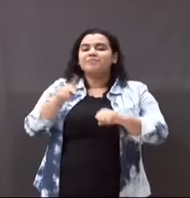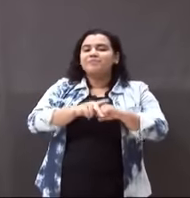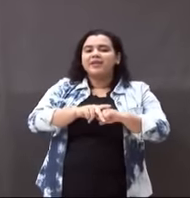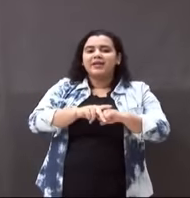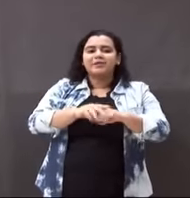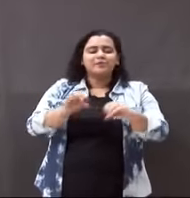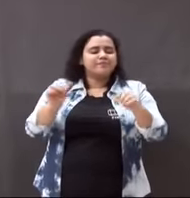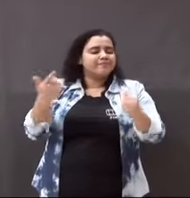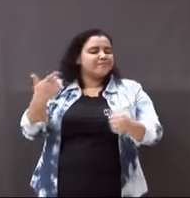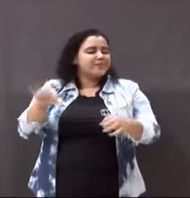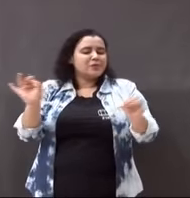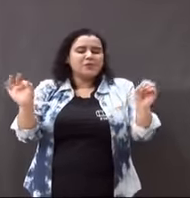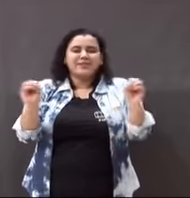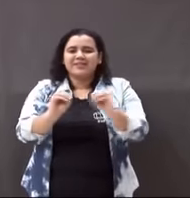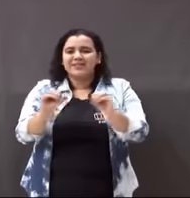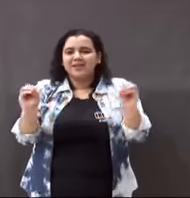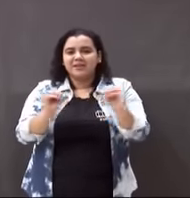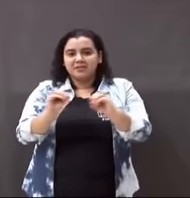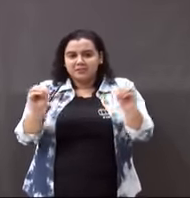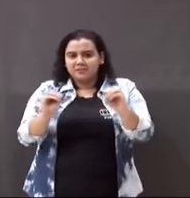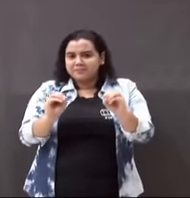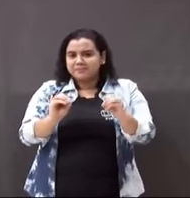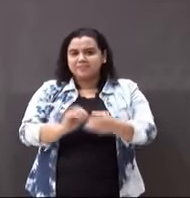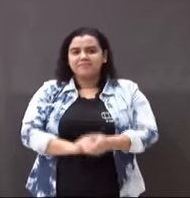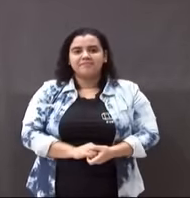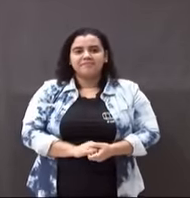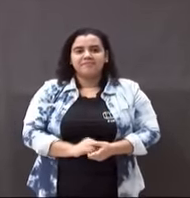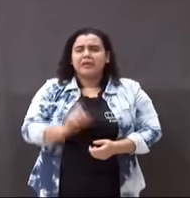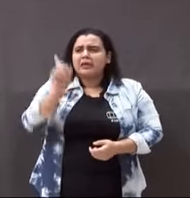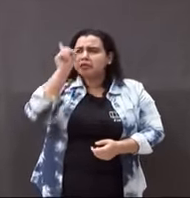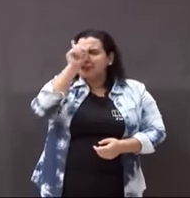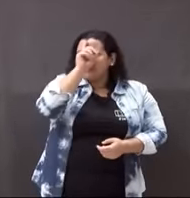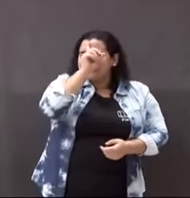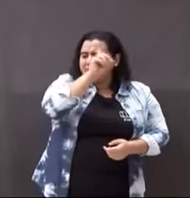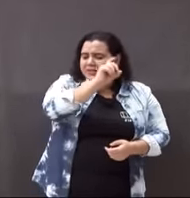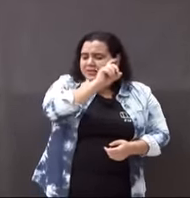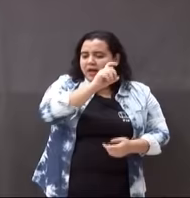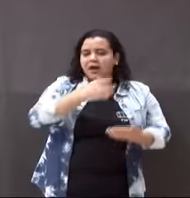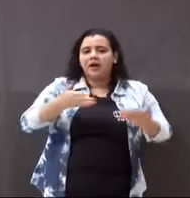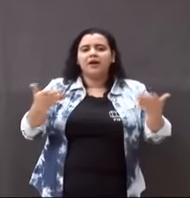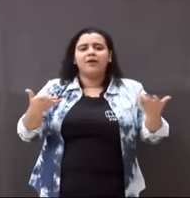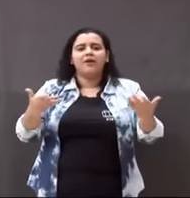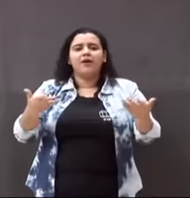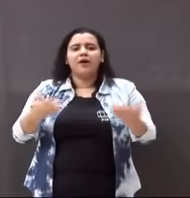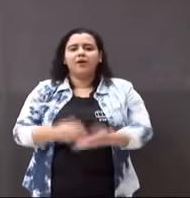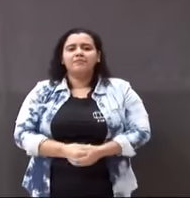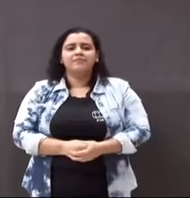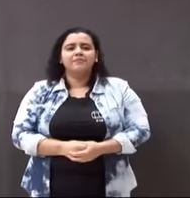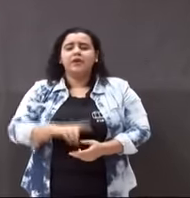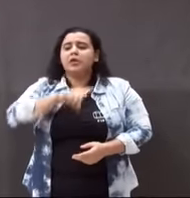estava no sufoco, pergunta para quê? Para administrar a bênção.